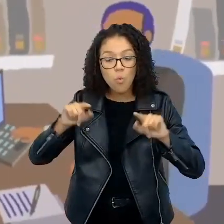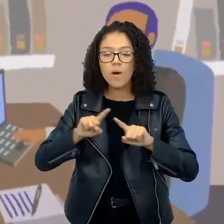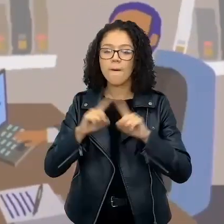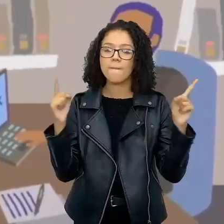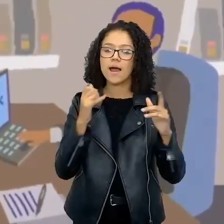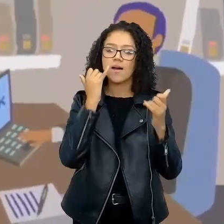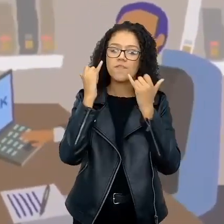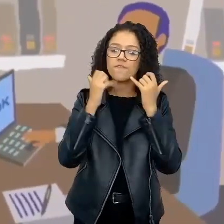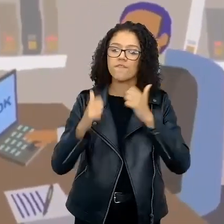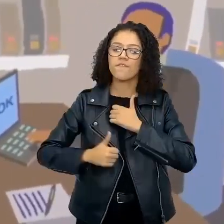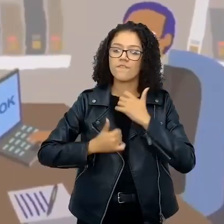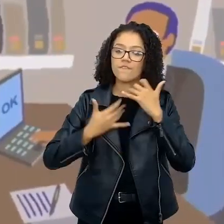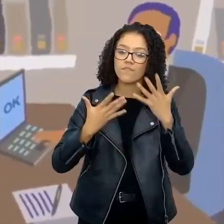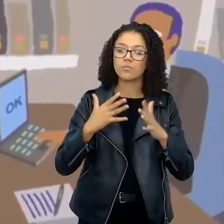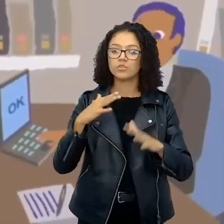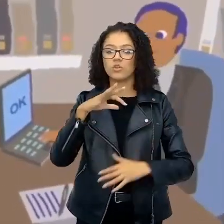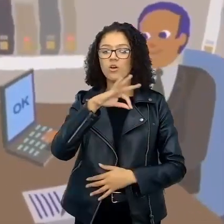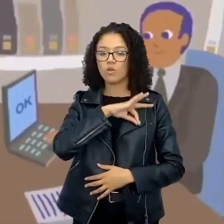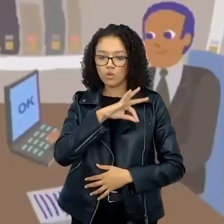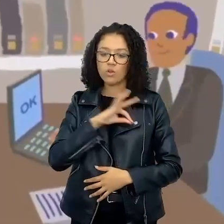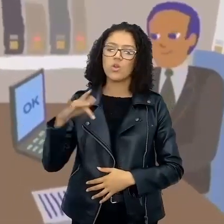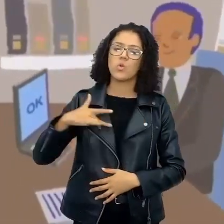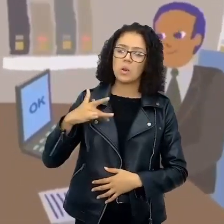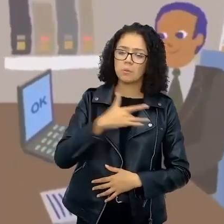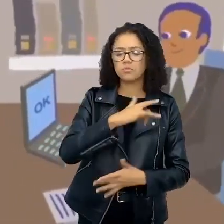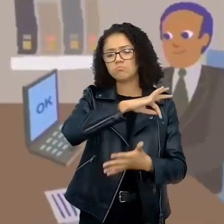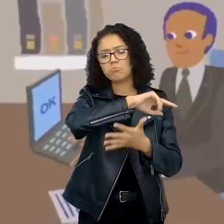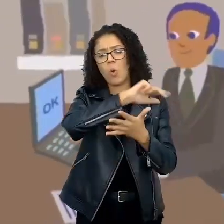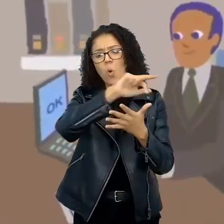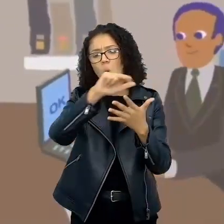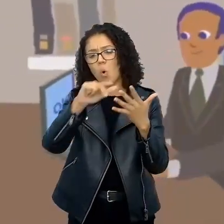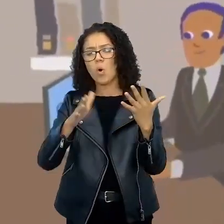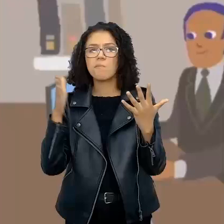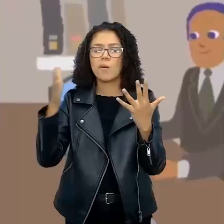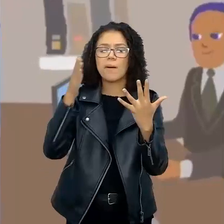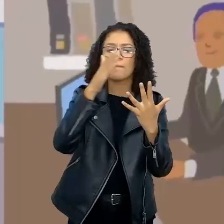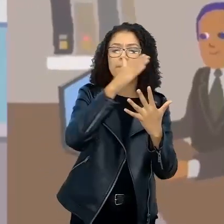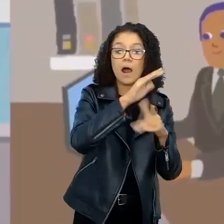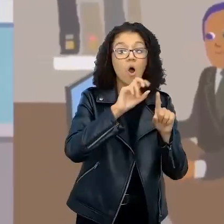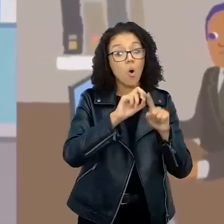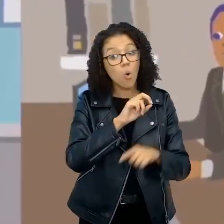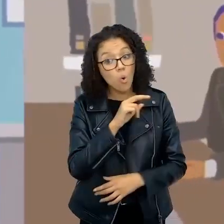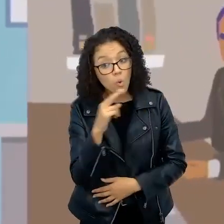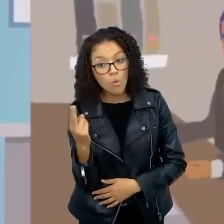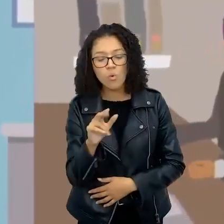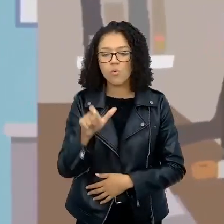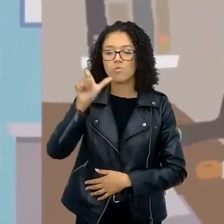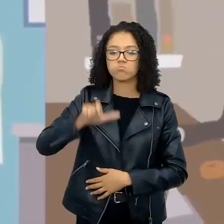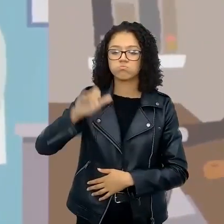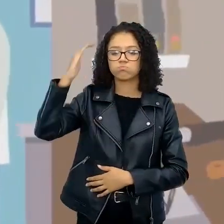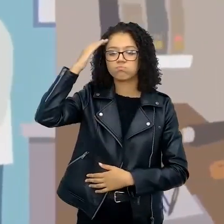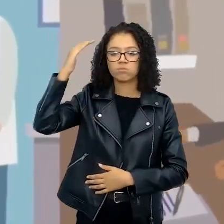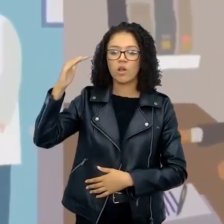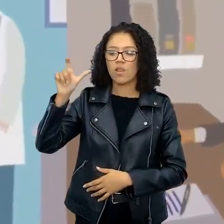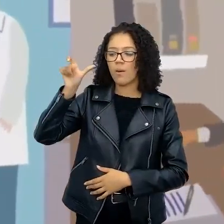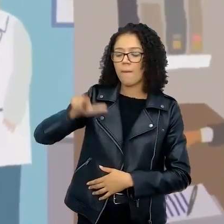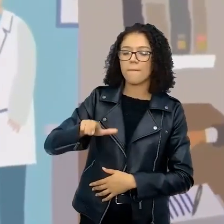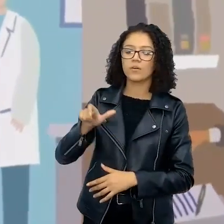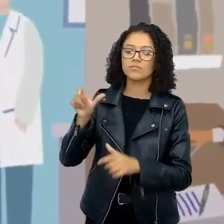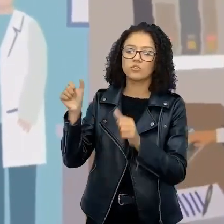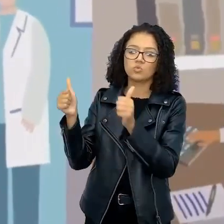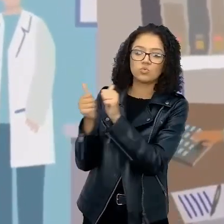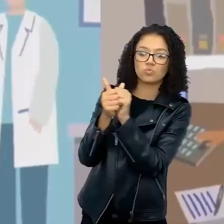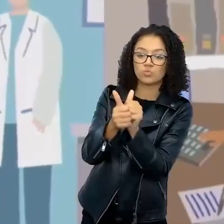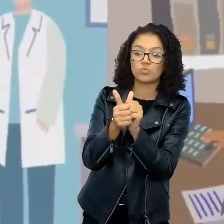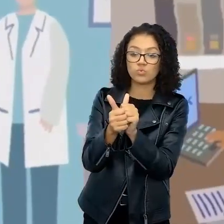podem ser colhidas entre os demais atores do fluxo de atendimento, ou com o adulto que acompanha a criança ou adolescente, preservando-a,